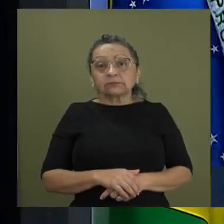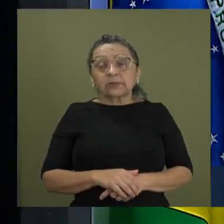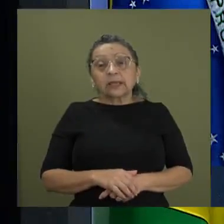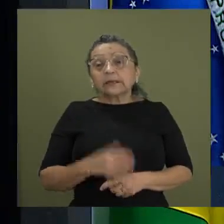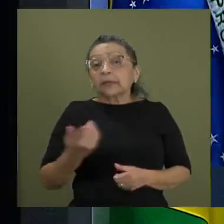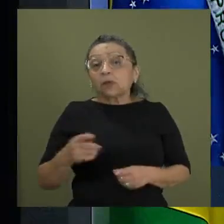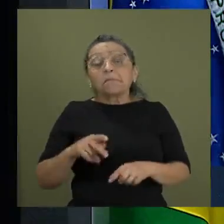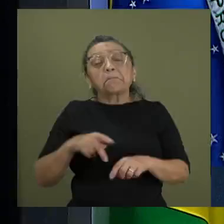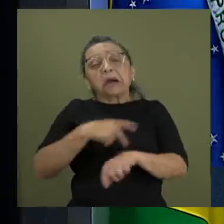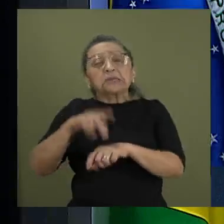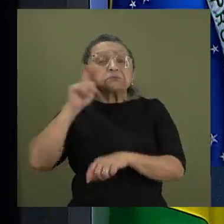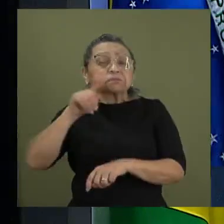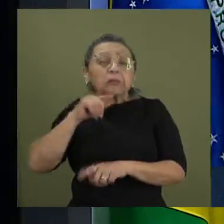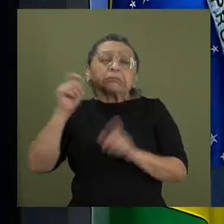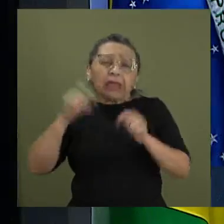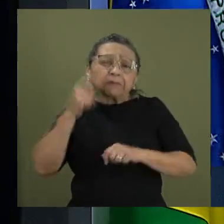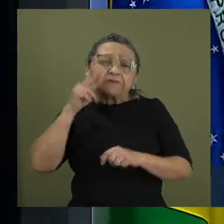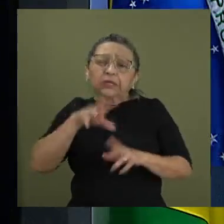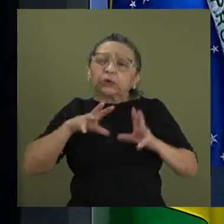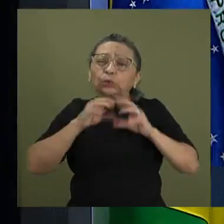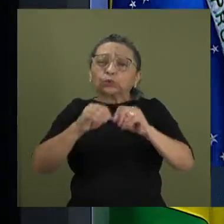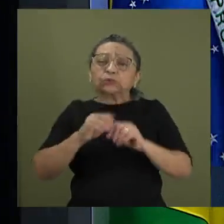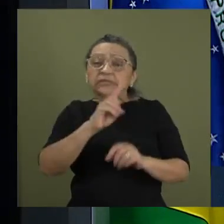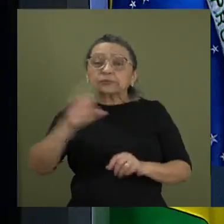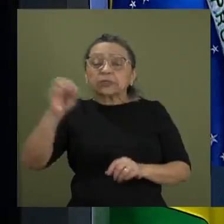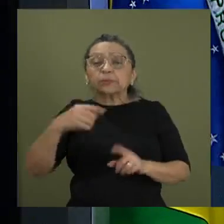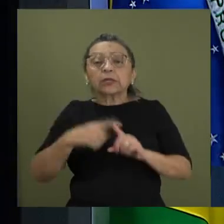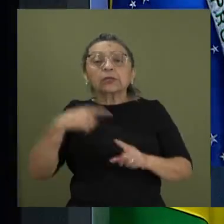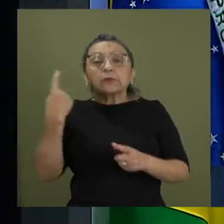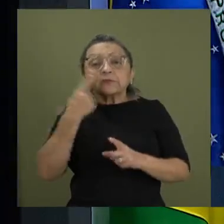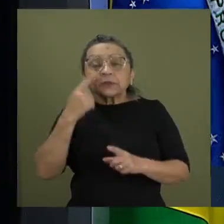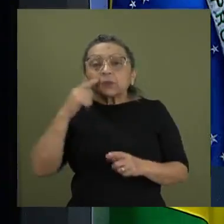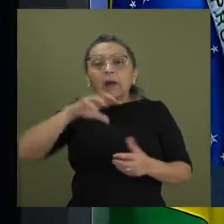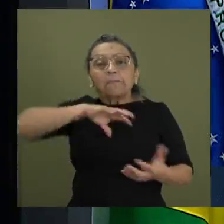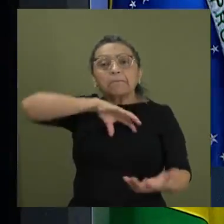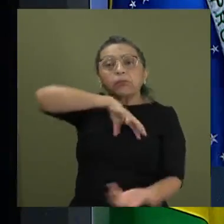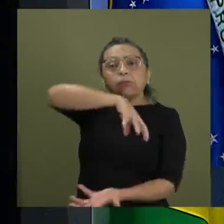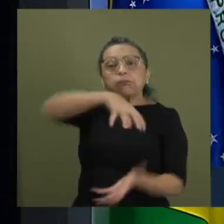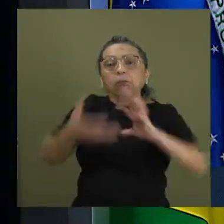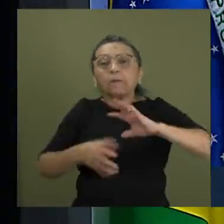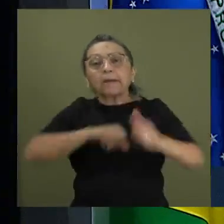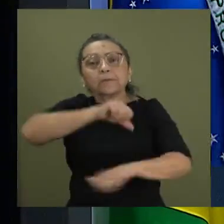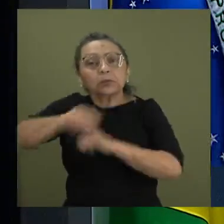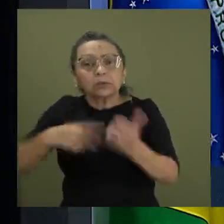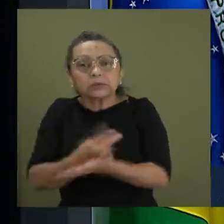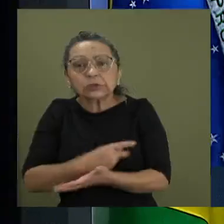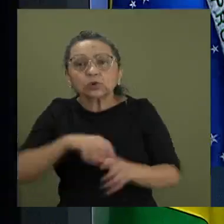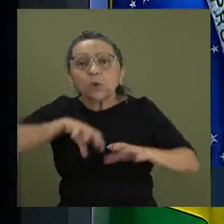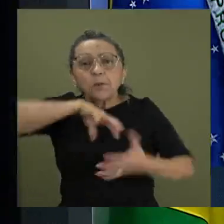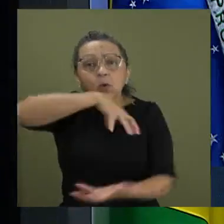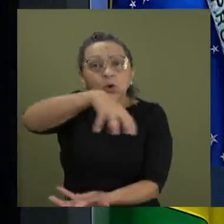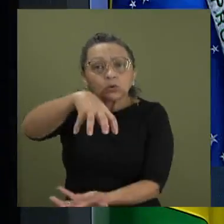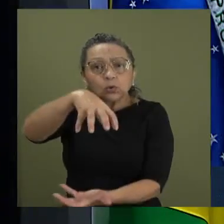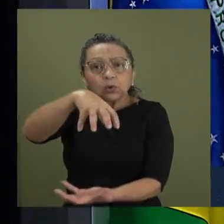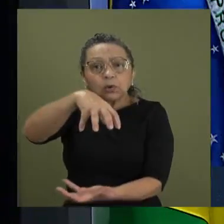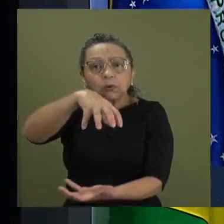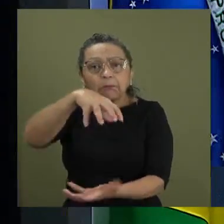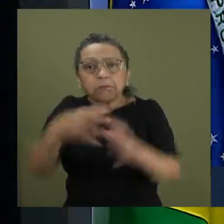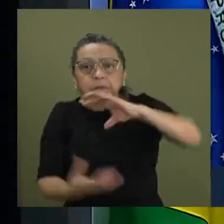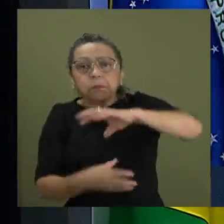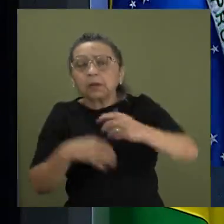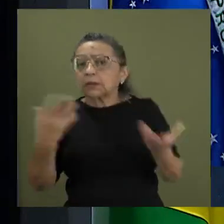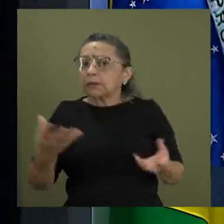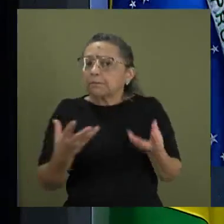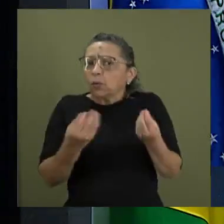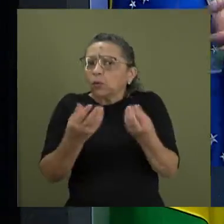total. E nós estamos vendo uma mudança acontecer no mundo, ebulir